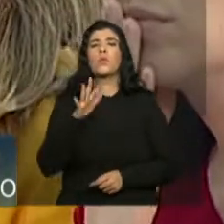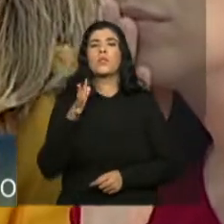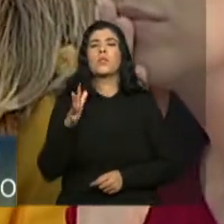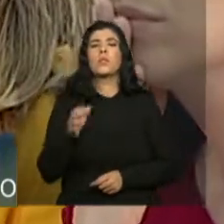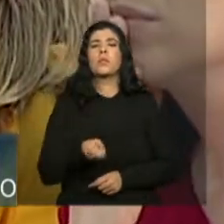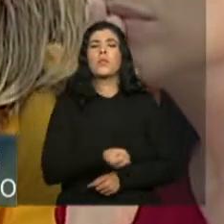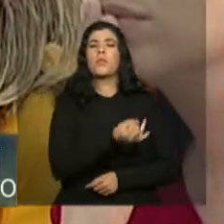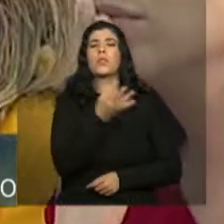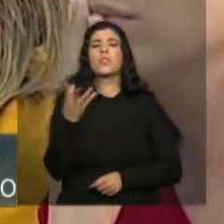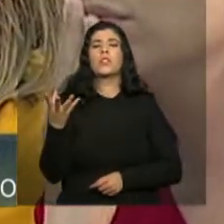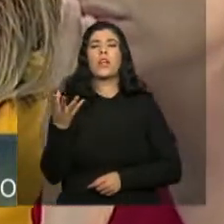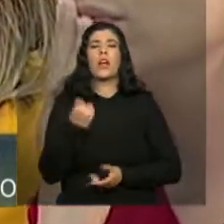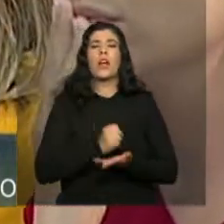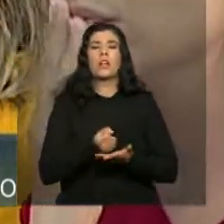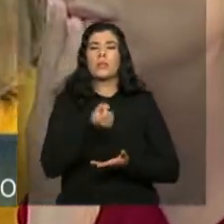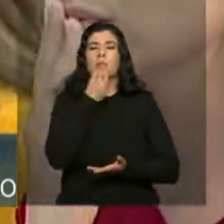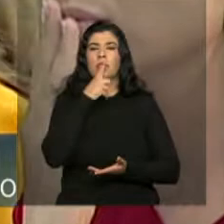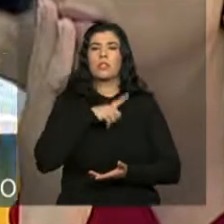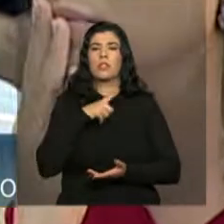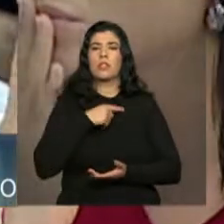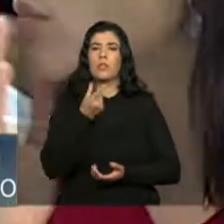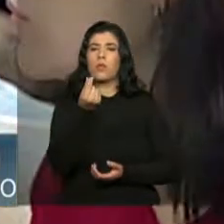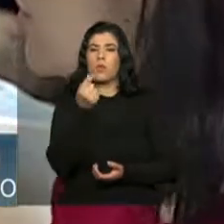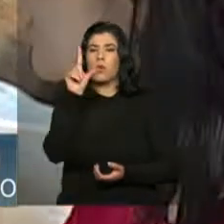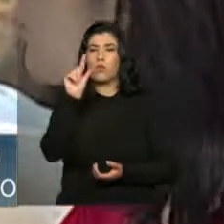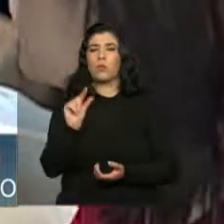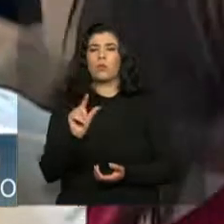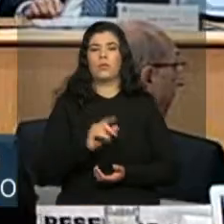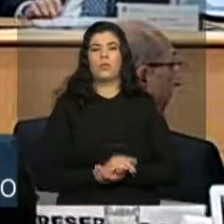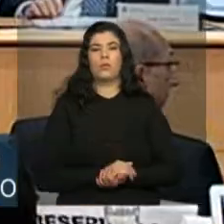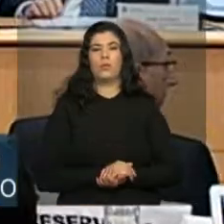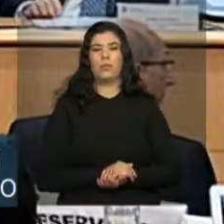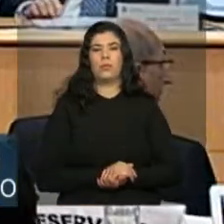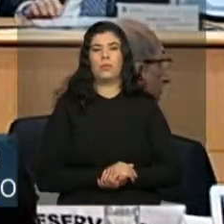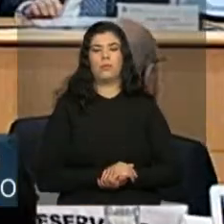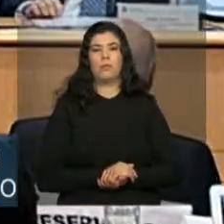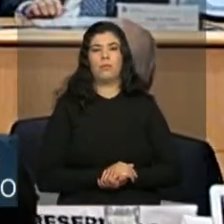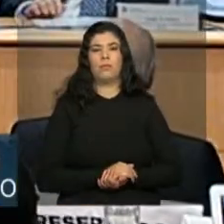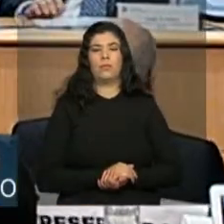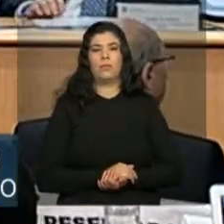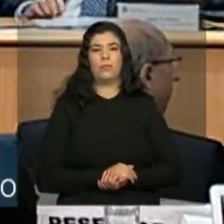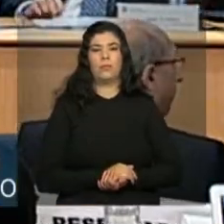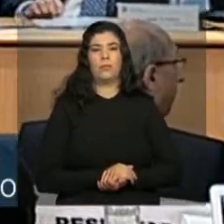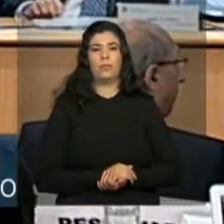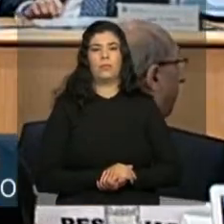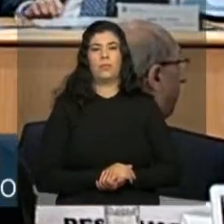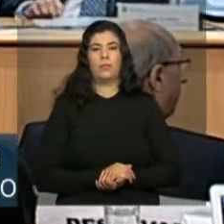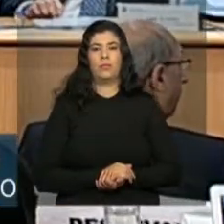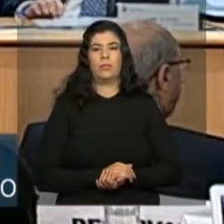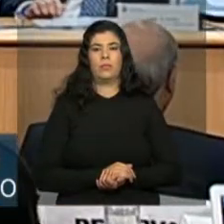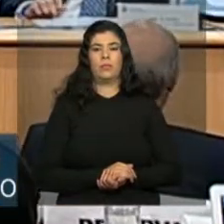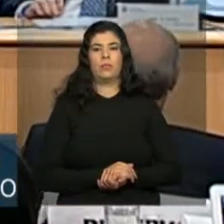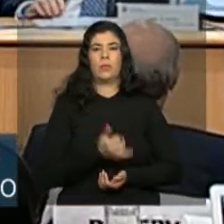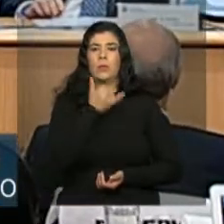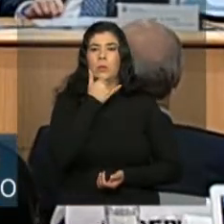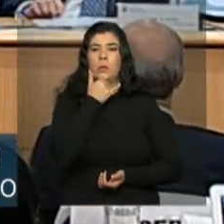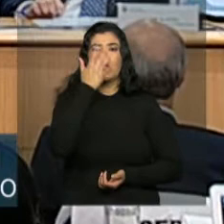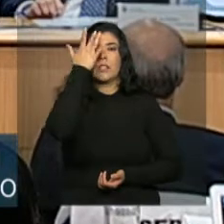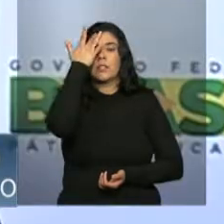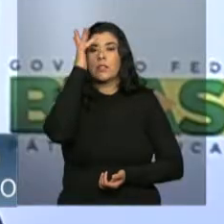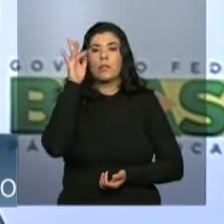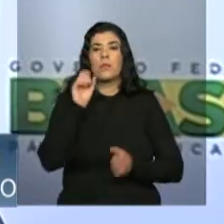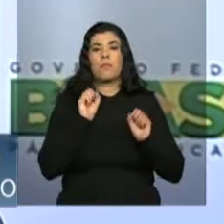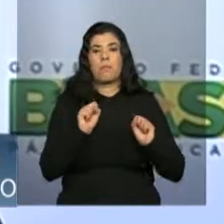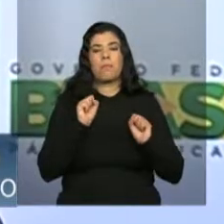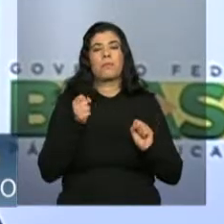quantos medicamentos que seriam e que agora manter o impacto menor preço de medicamentos eu não sei te dizer agora no mesmo só a